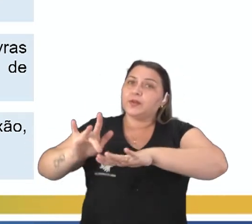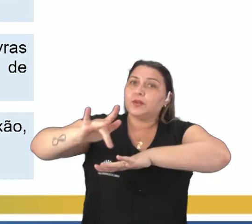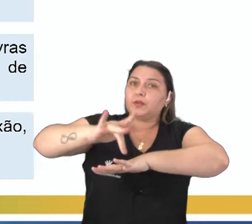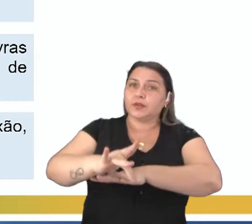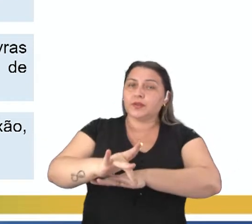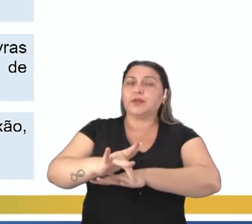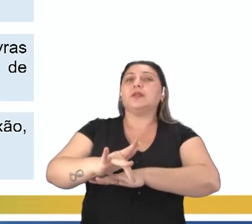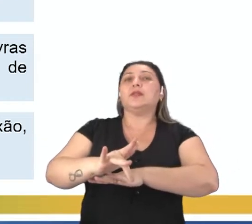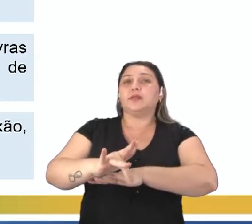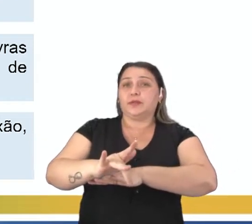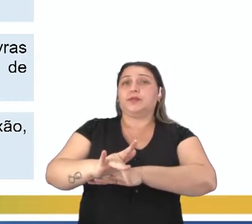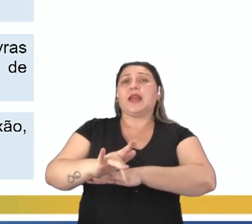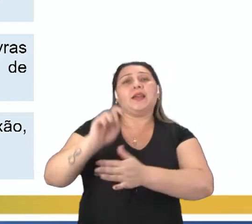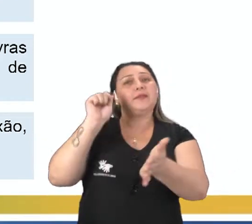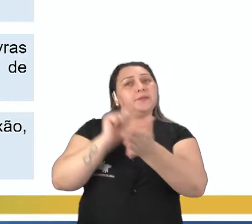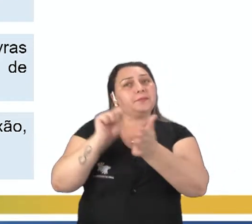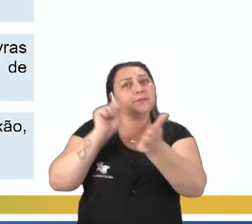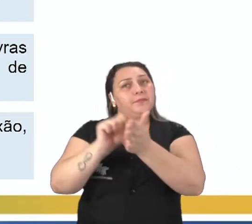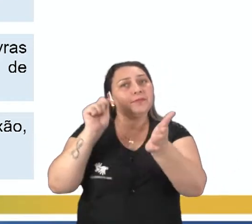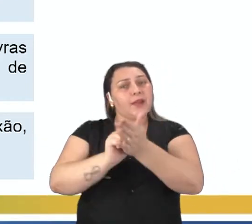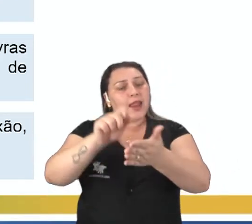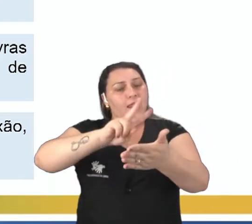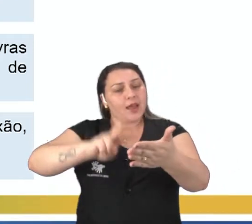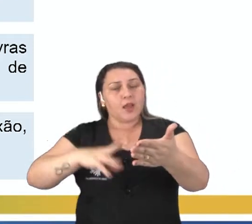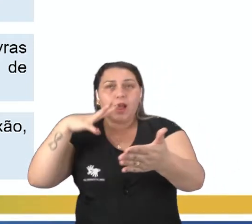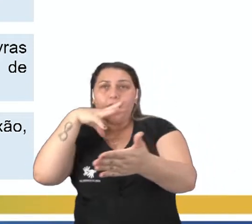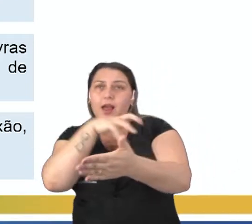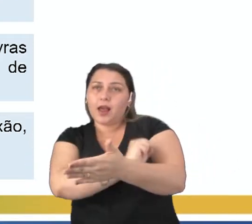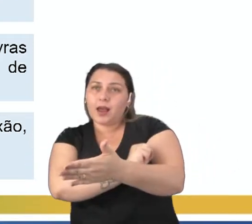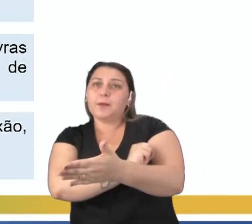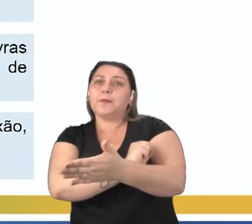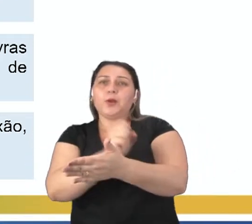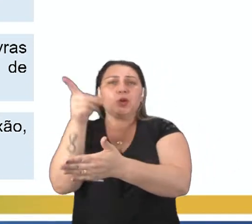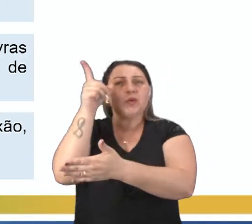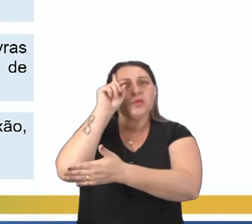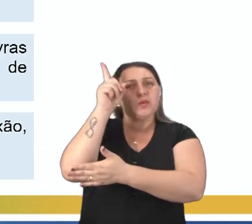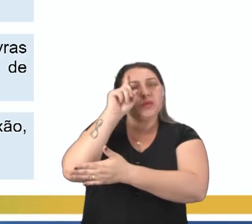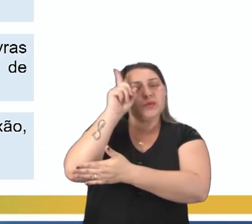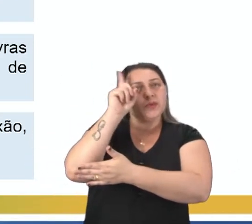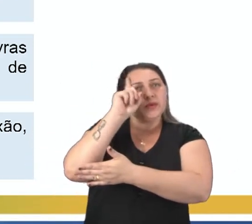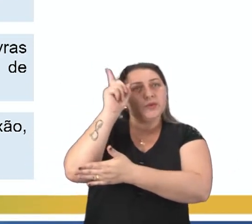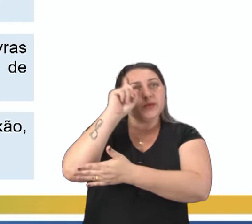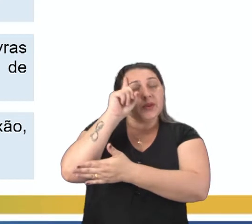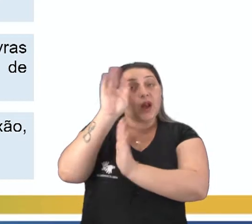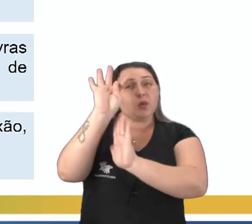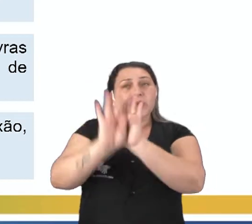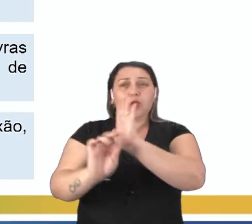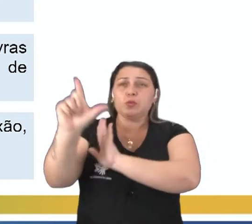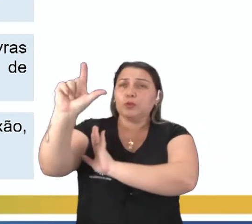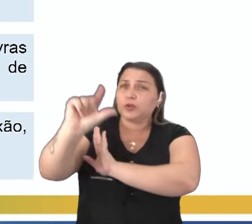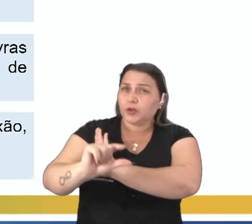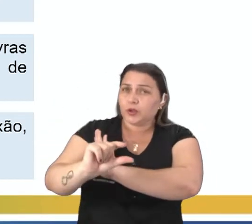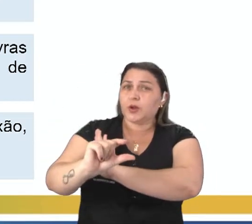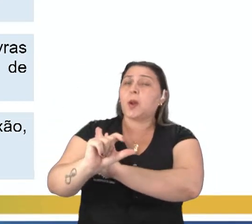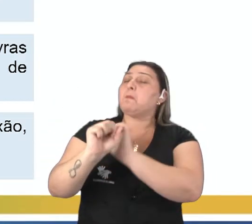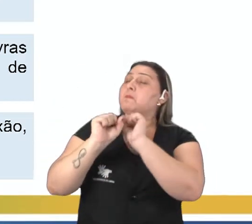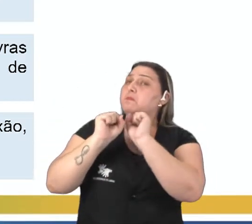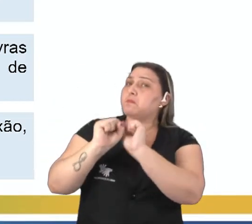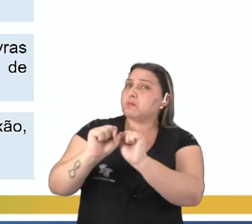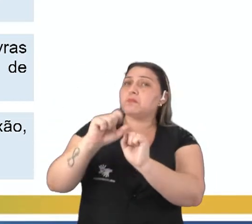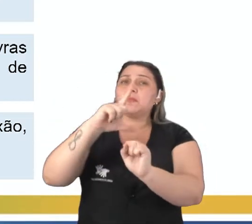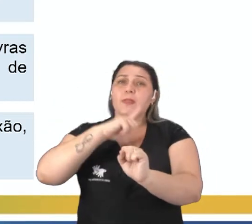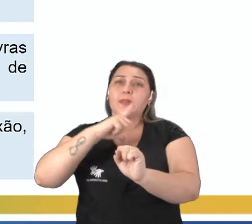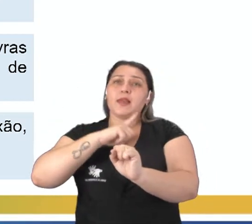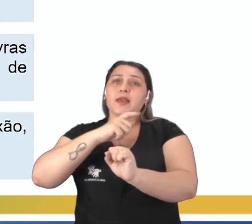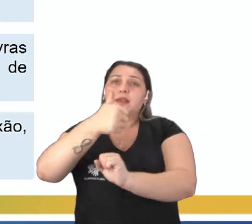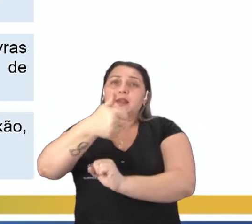sociais. É escrito para ser lido rápido e diariamente. É um texto curto, que possui no